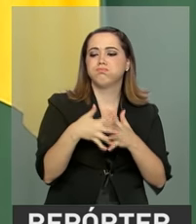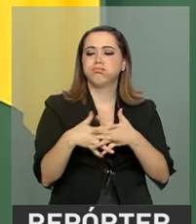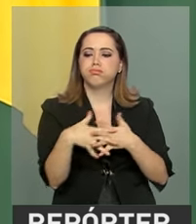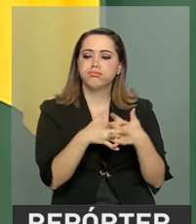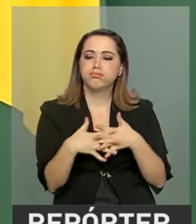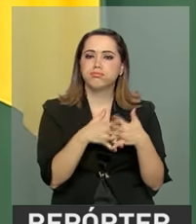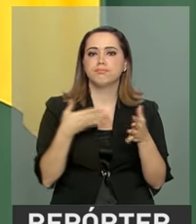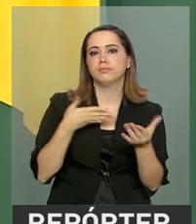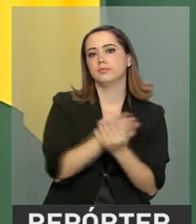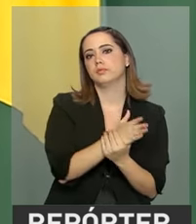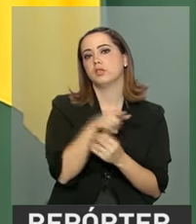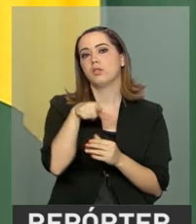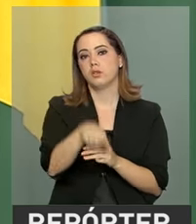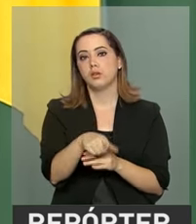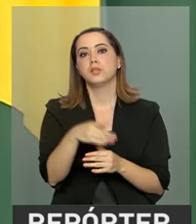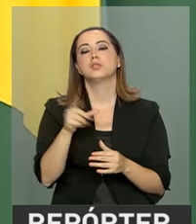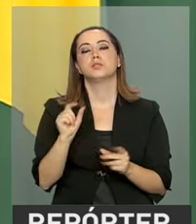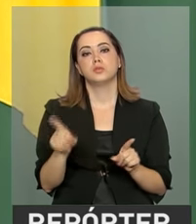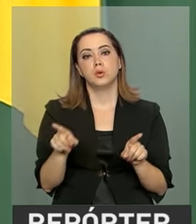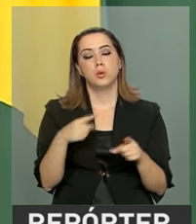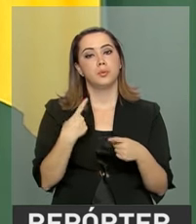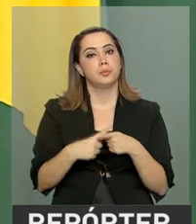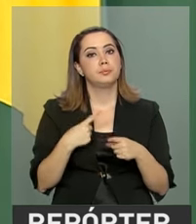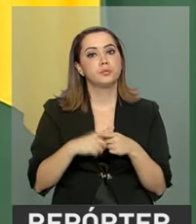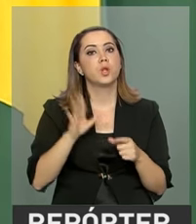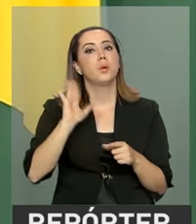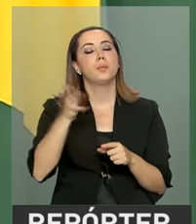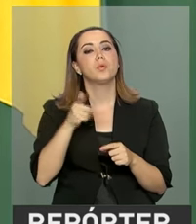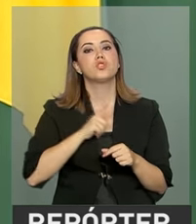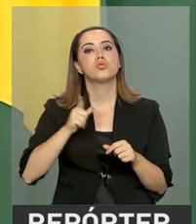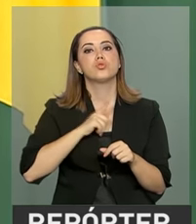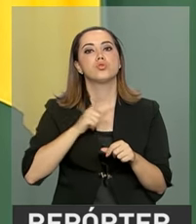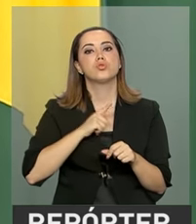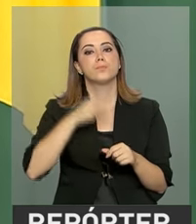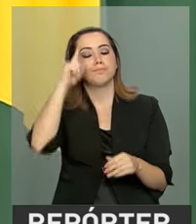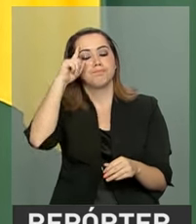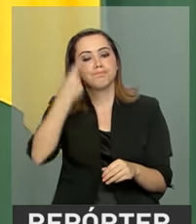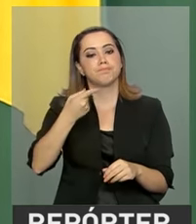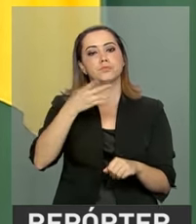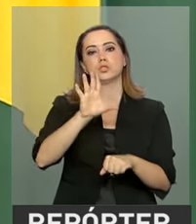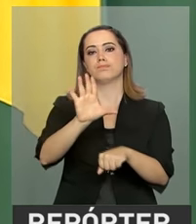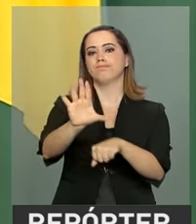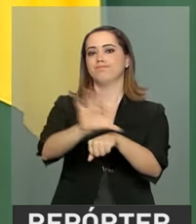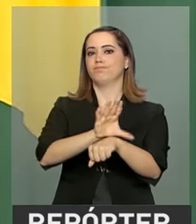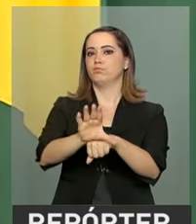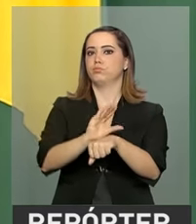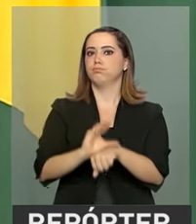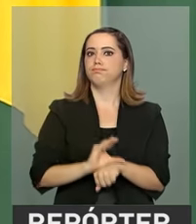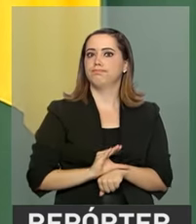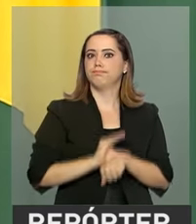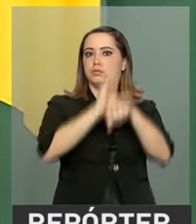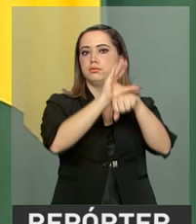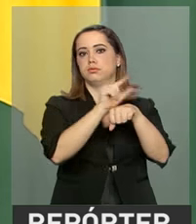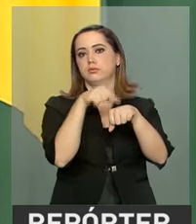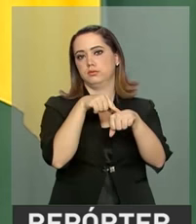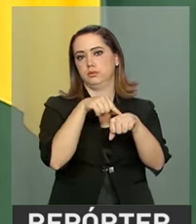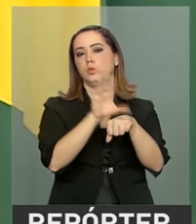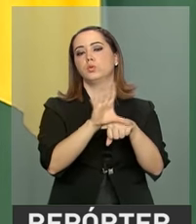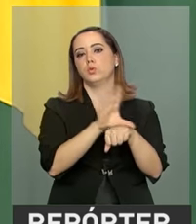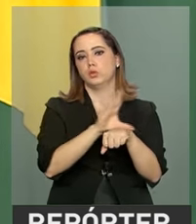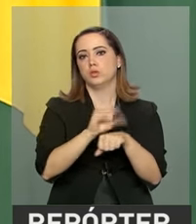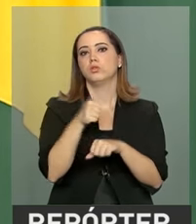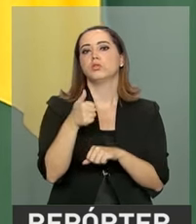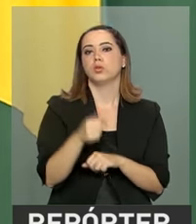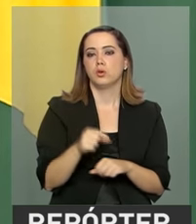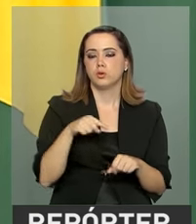a aprovação do projeto de lei, porque já há uma obrigação mais forte, mais imperiosa,